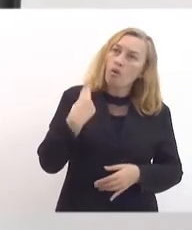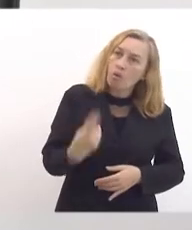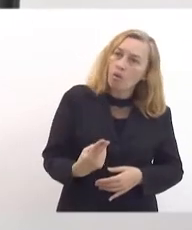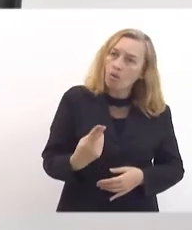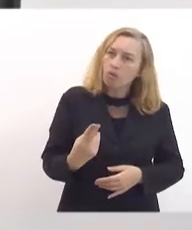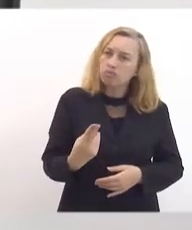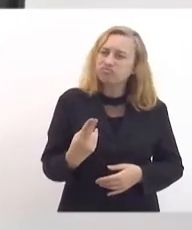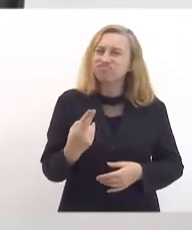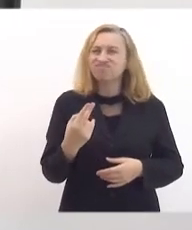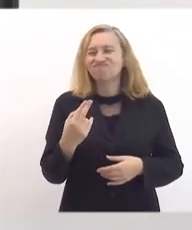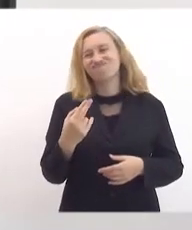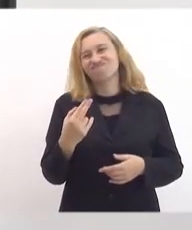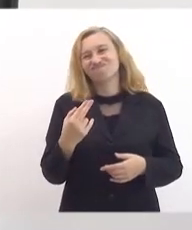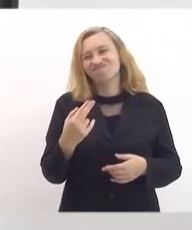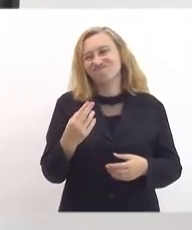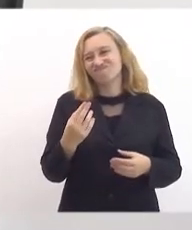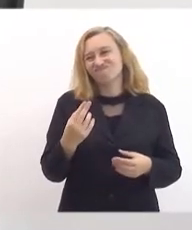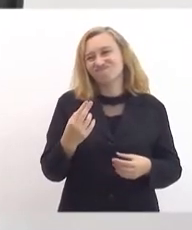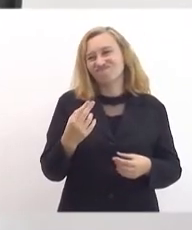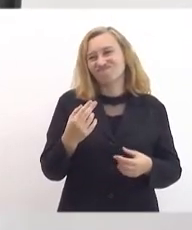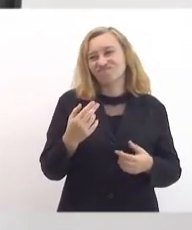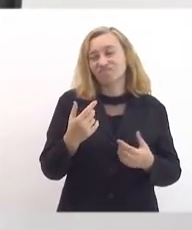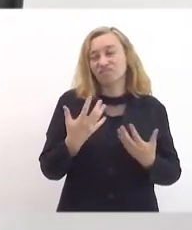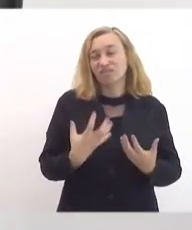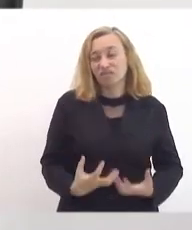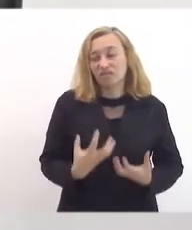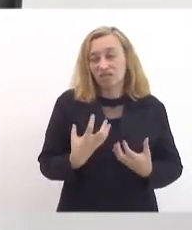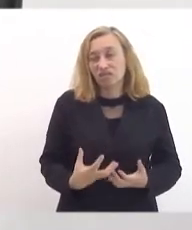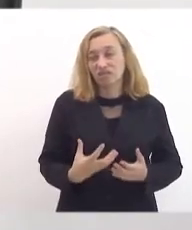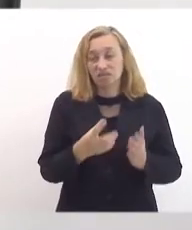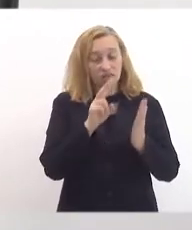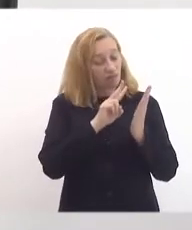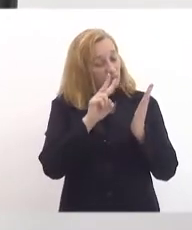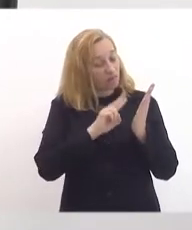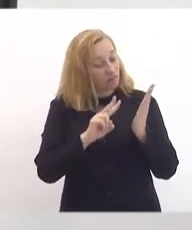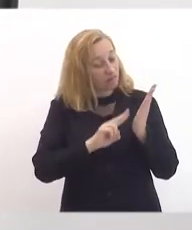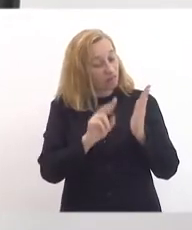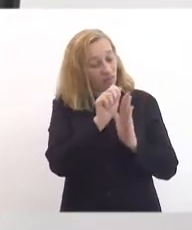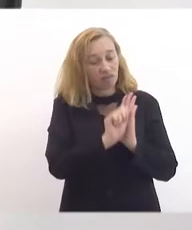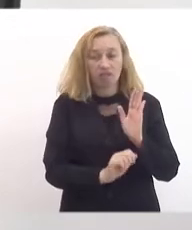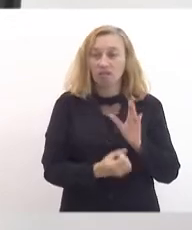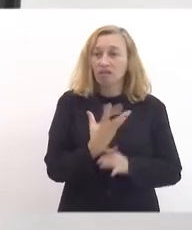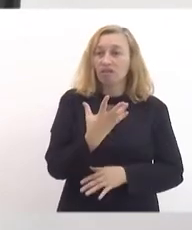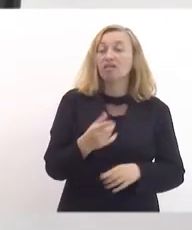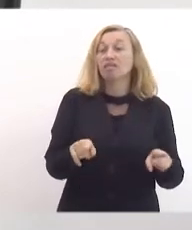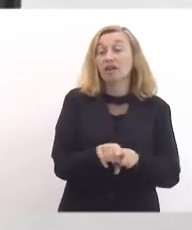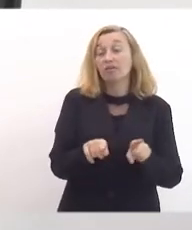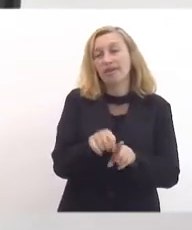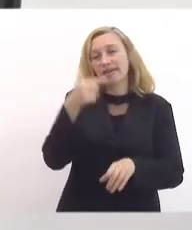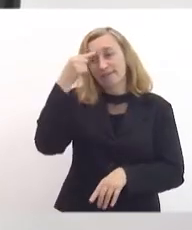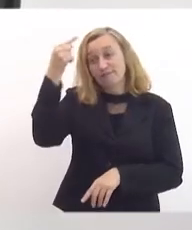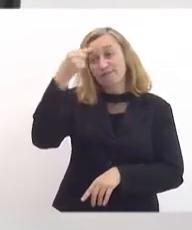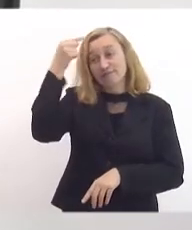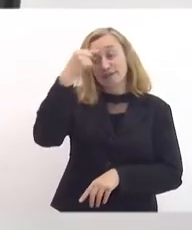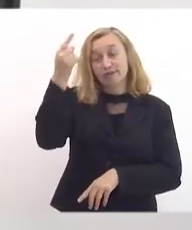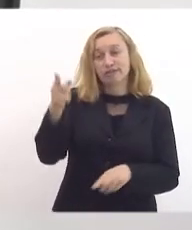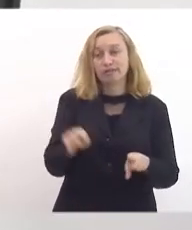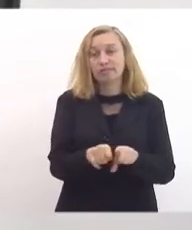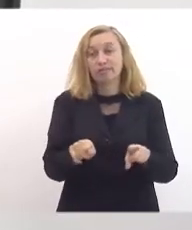e dá muito trabalho ficar lendo para fazer redação inventa 1 relações também não